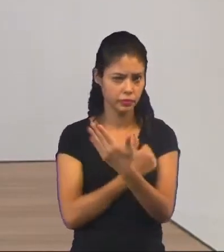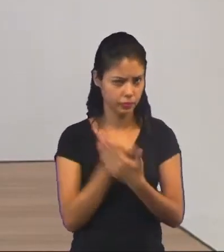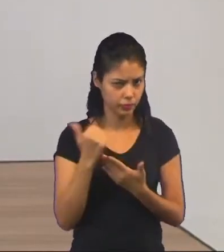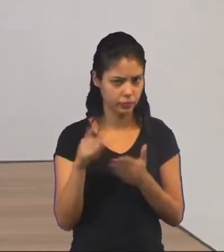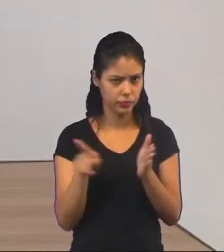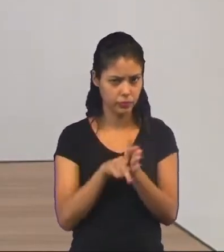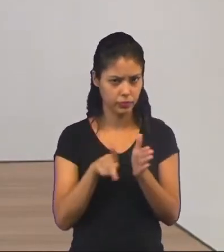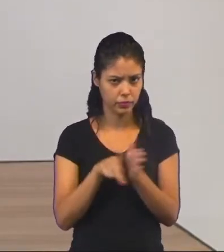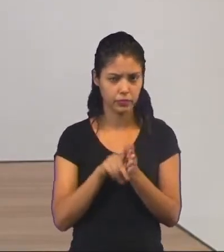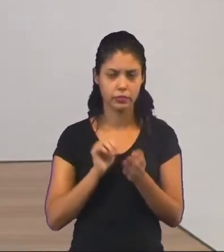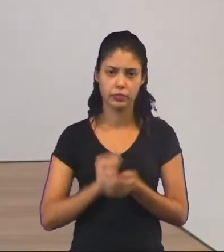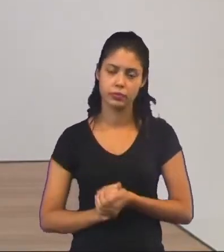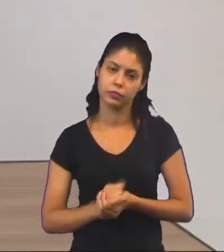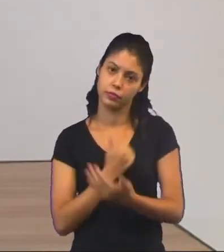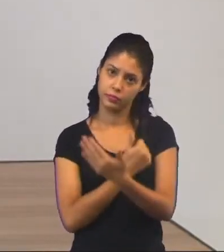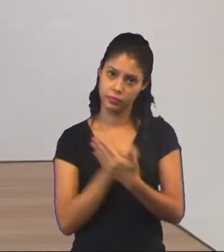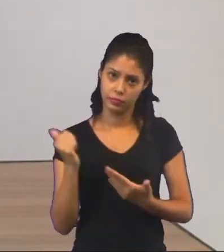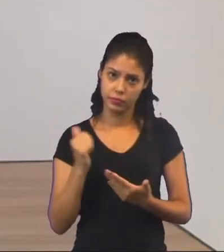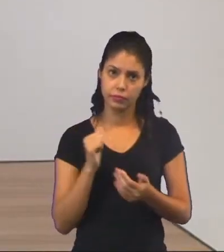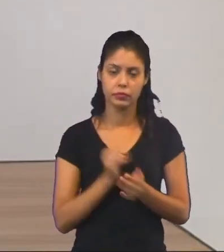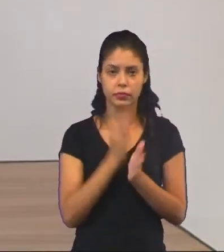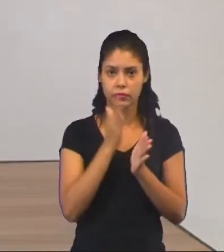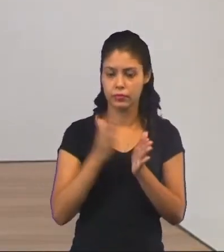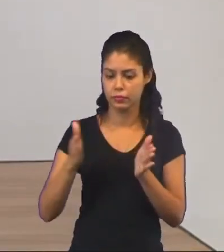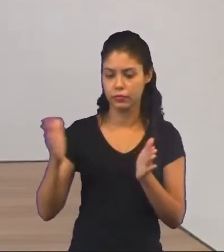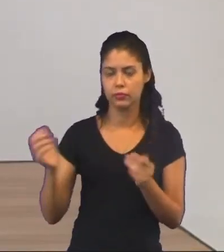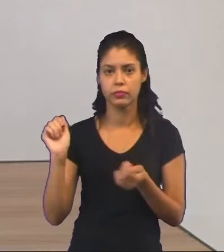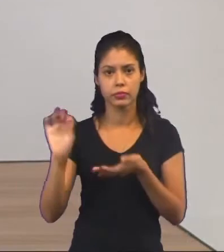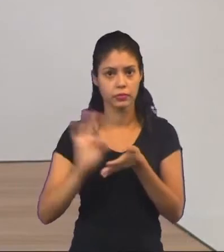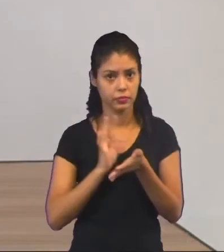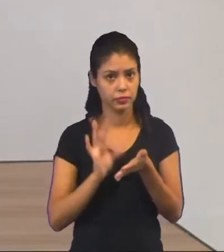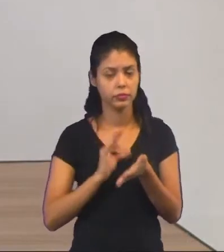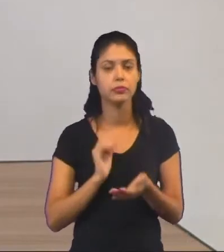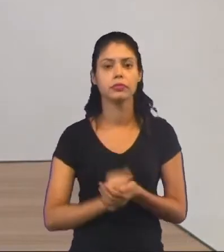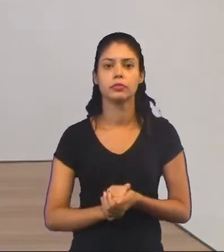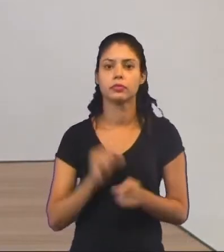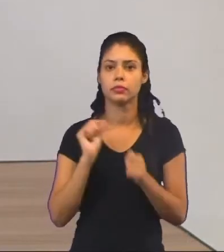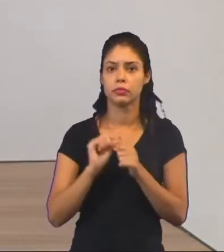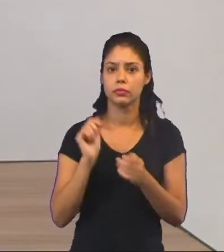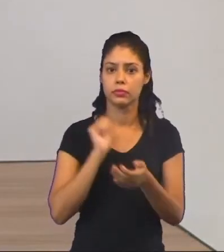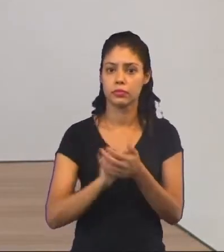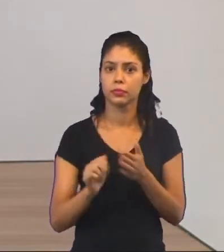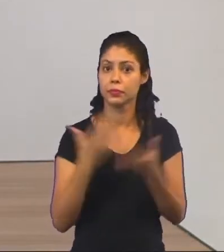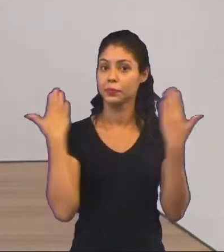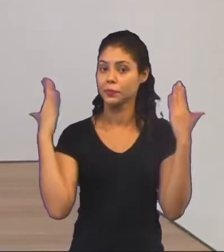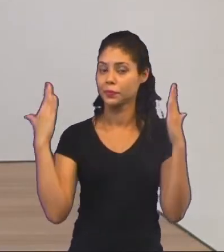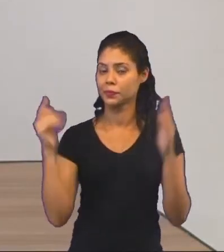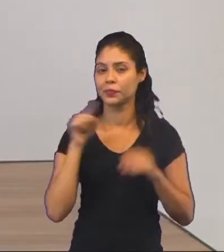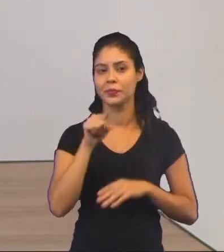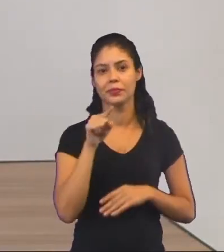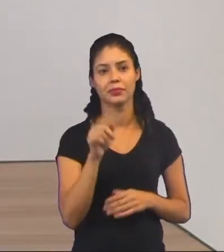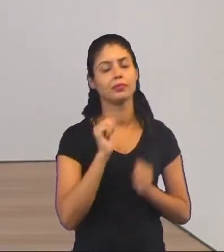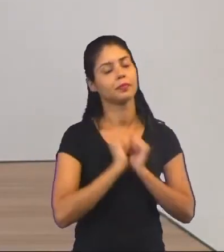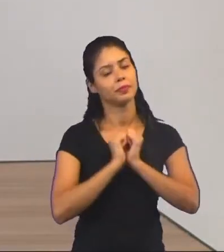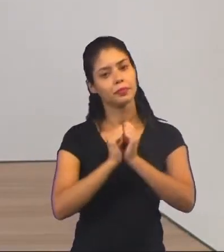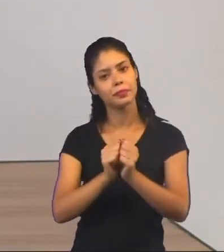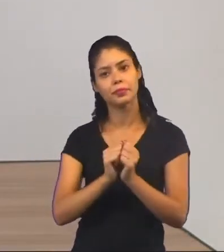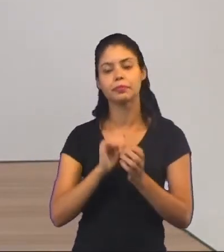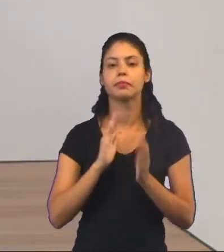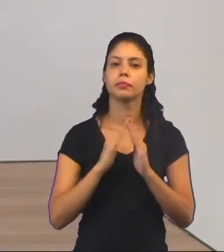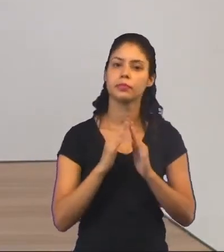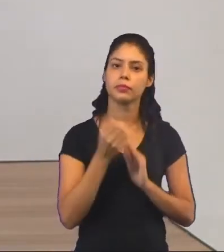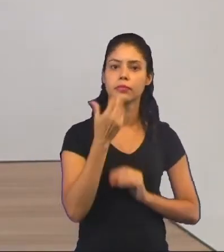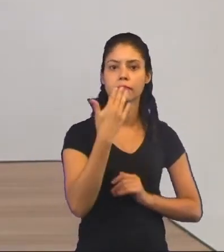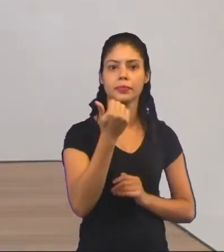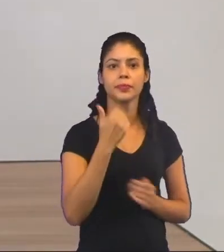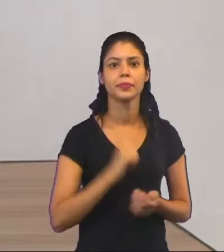ações a serem realizadas. E as ações, o passo a passo, ele está descrito no modo de fazer, ó. Parabéns para você que está participando aí de casa,